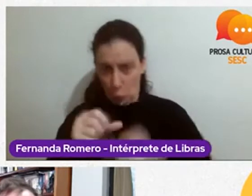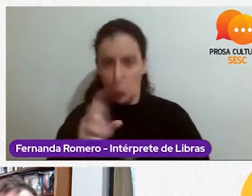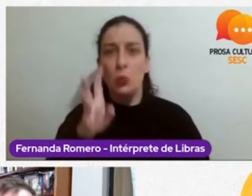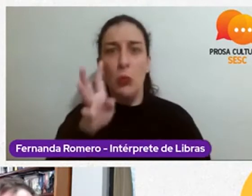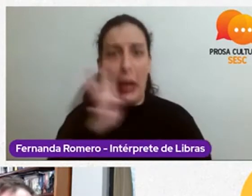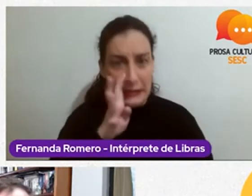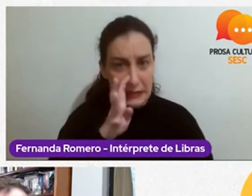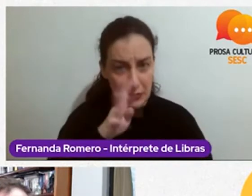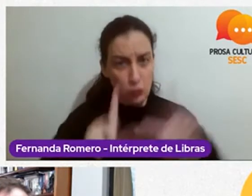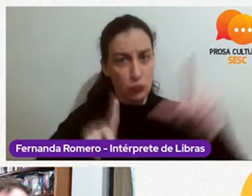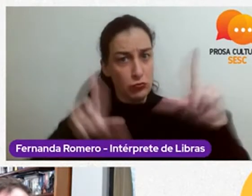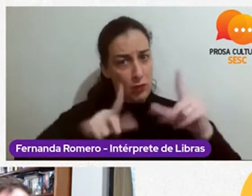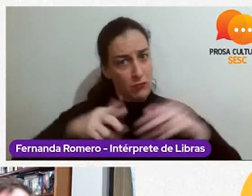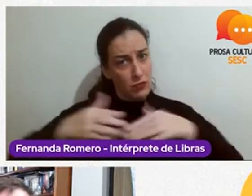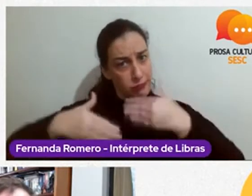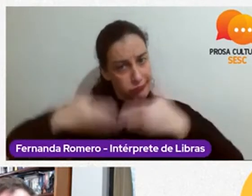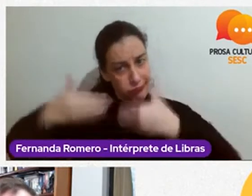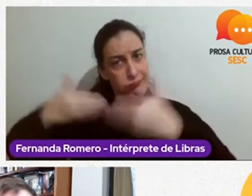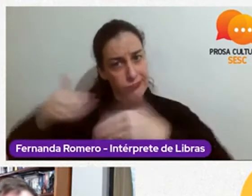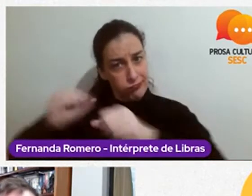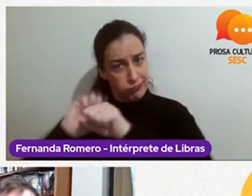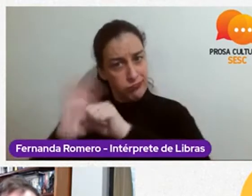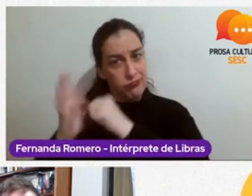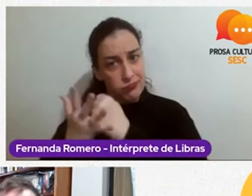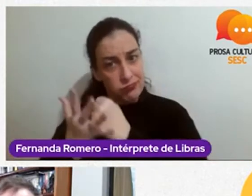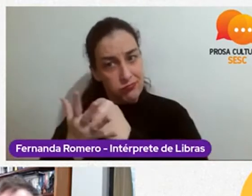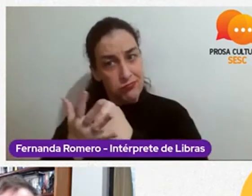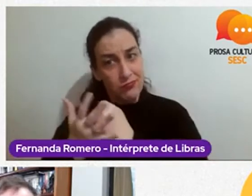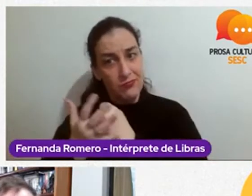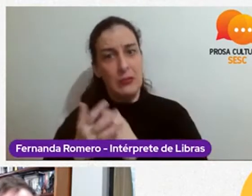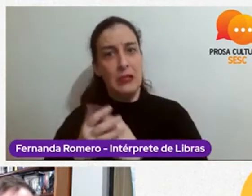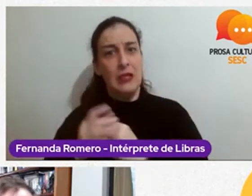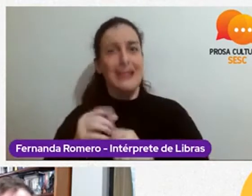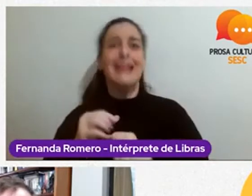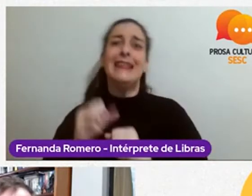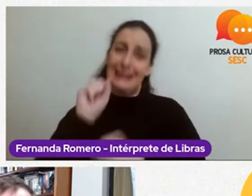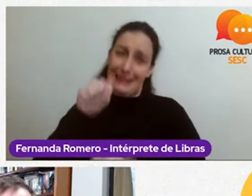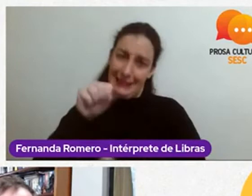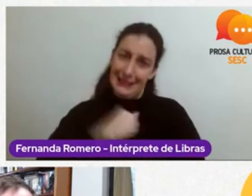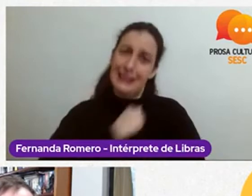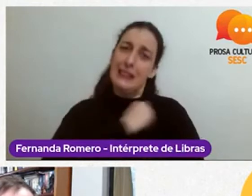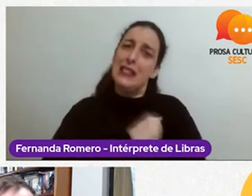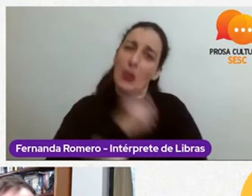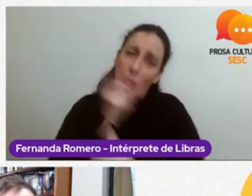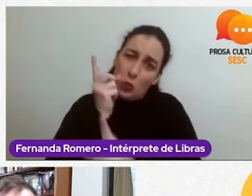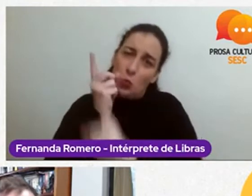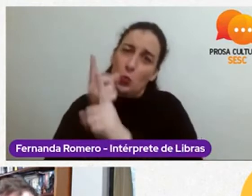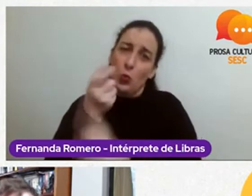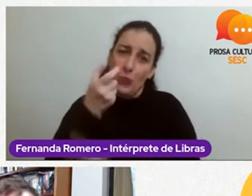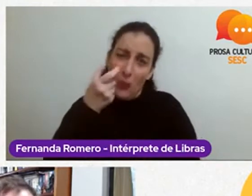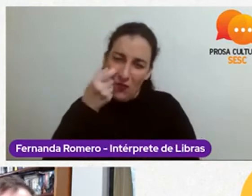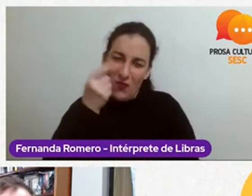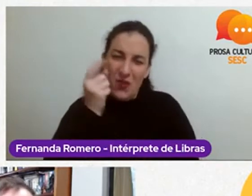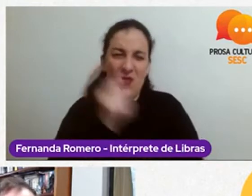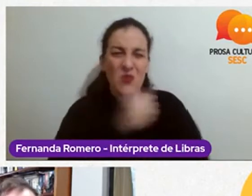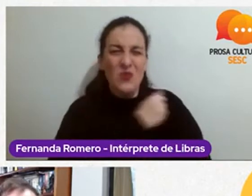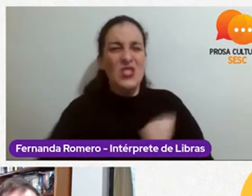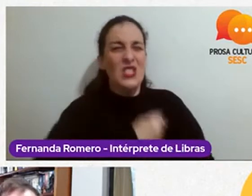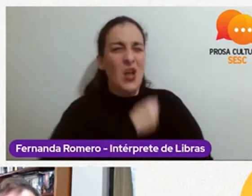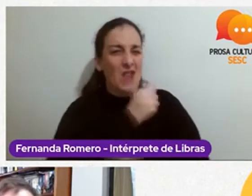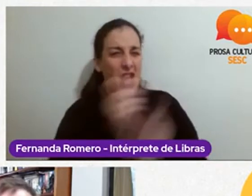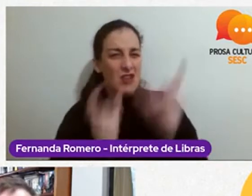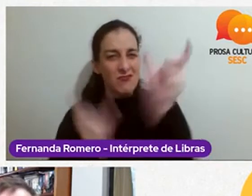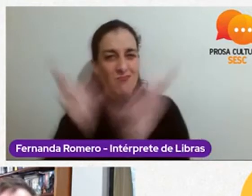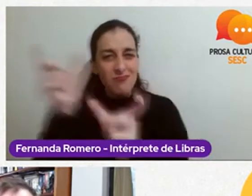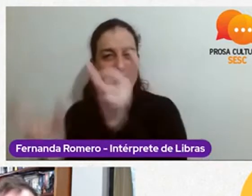desenrolar da pandemia e dá uma saudade, assim, desses encontros, dá uma saudade de conhecer pessoas.